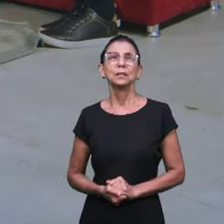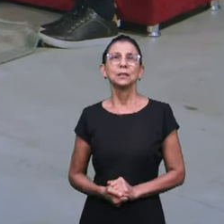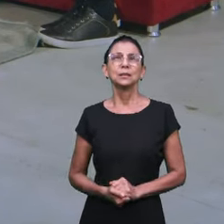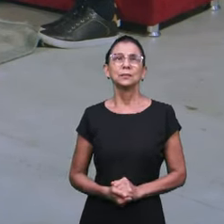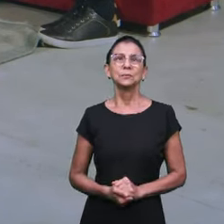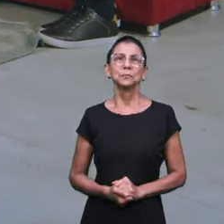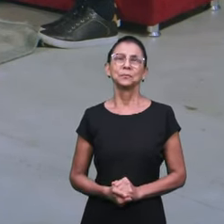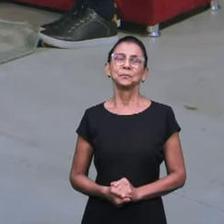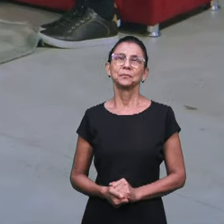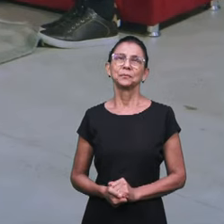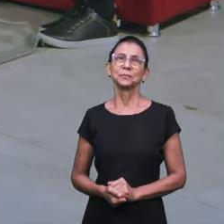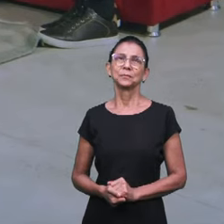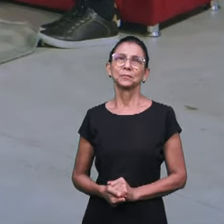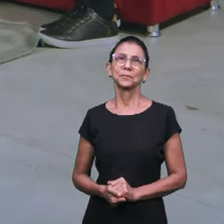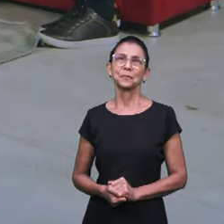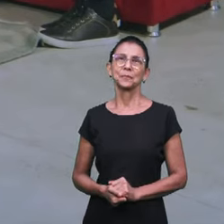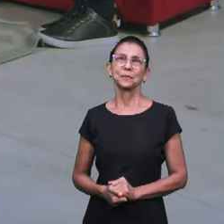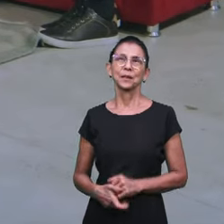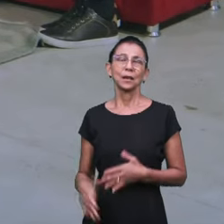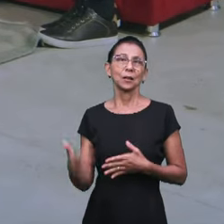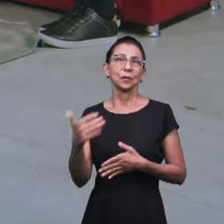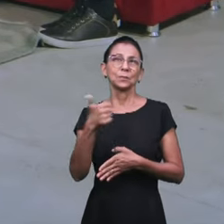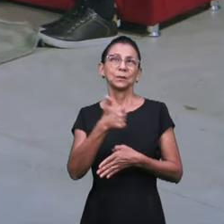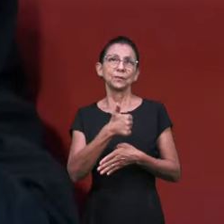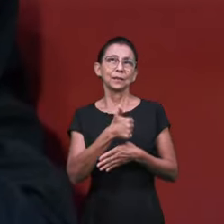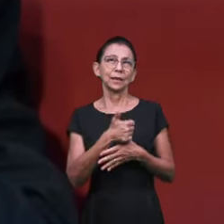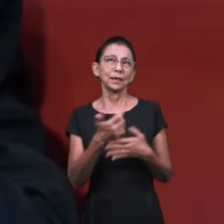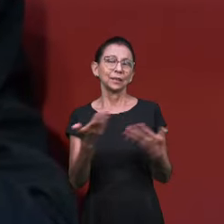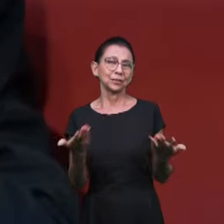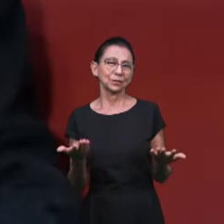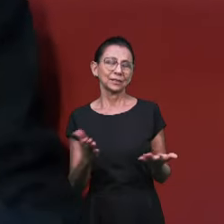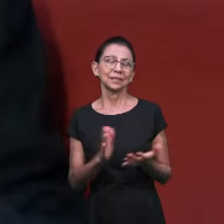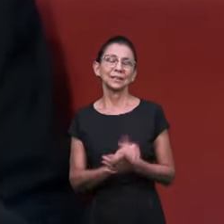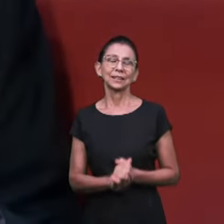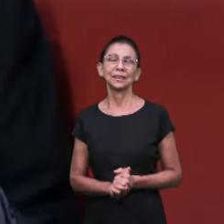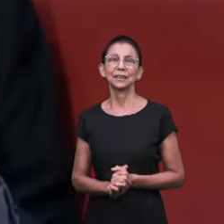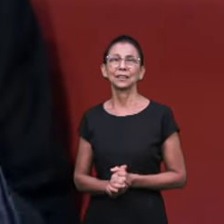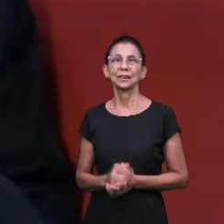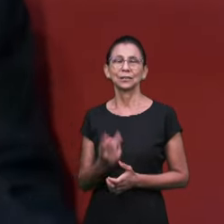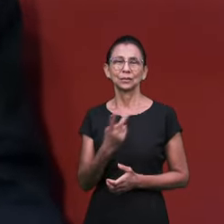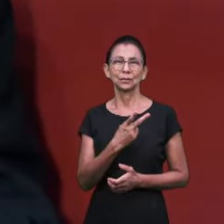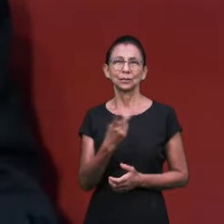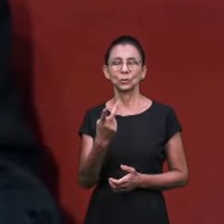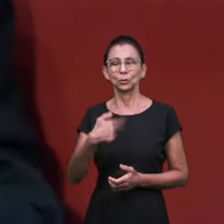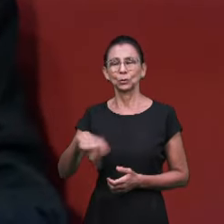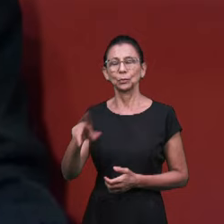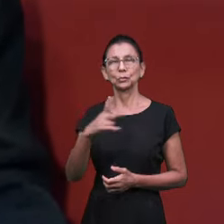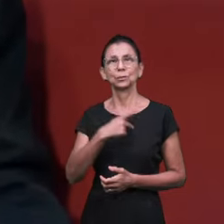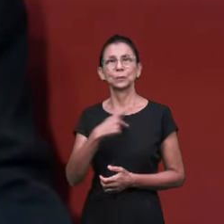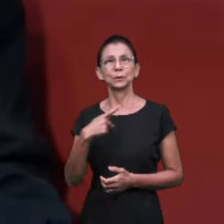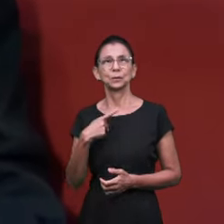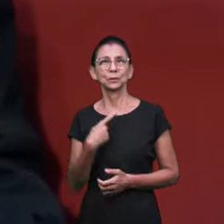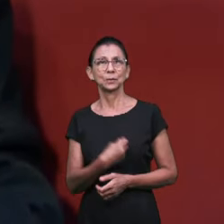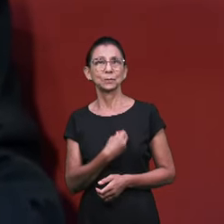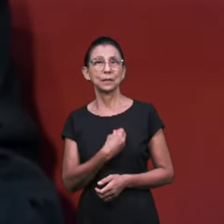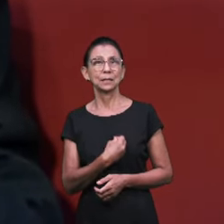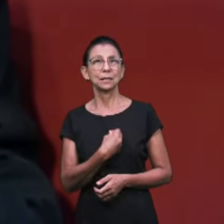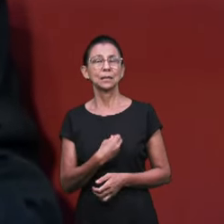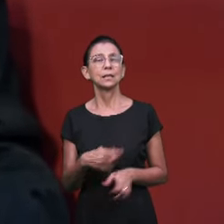conosco. É um privilégio, né, pastor Gilson, pastor Pita, os demais companheiros que estão aqui, os nossos